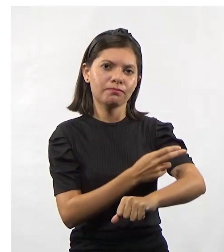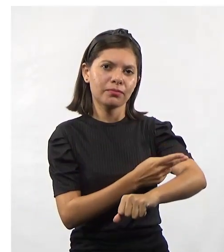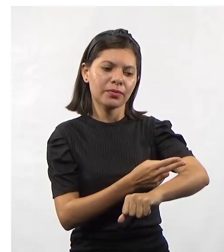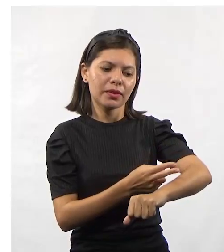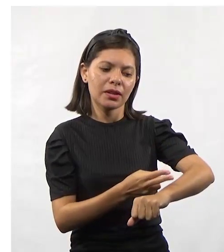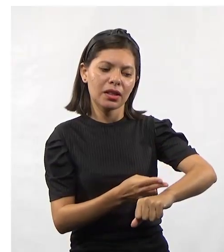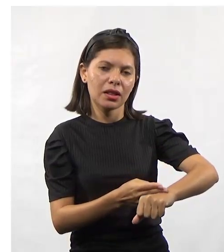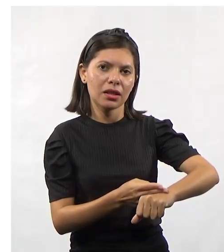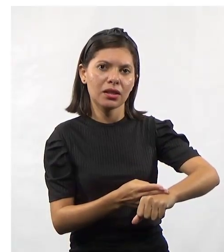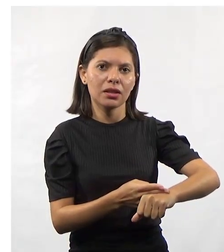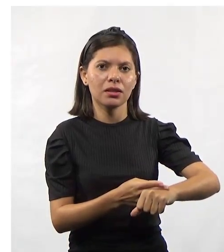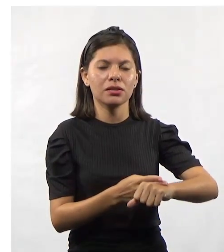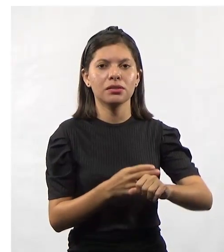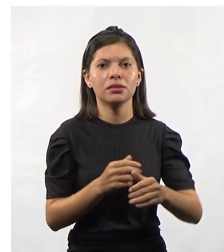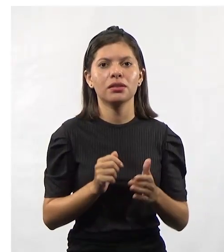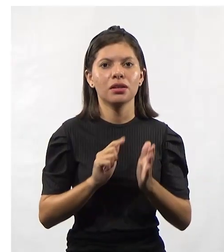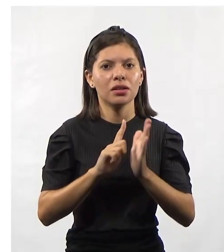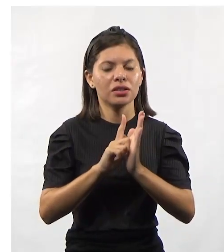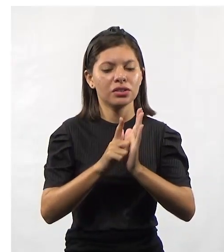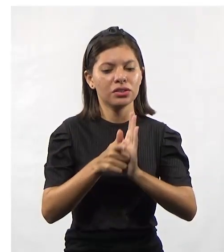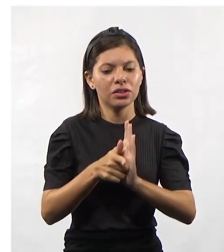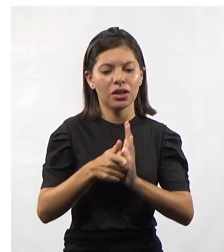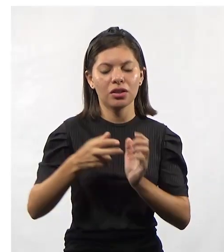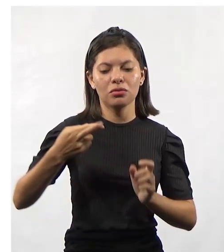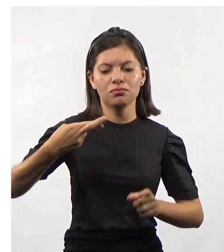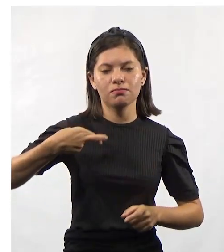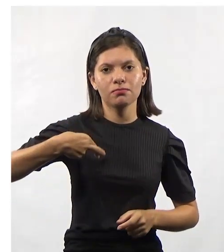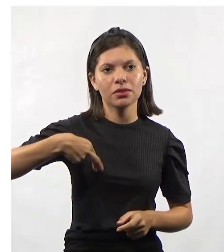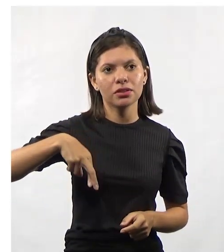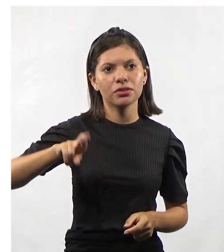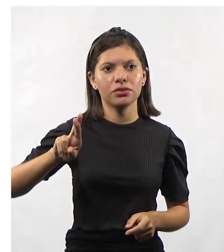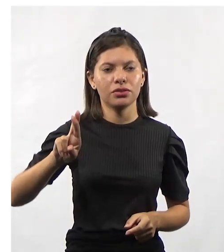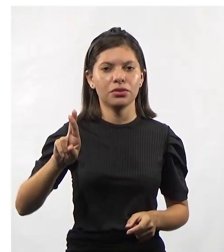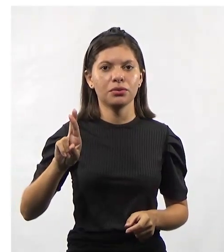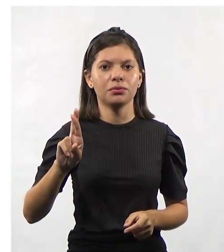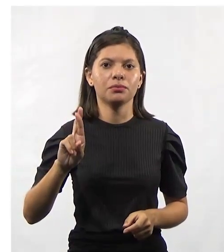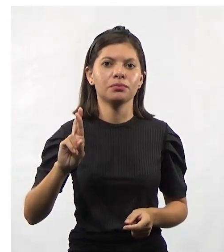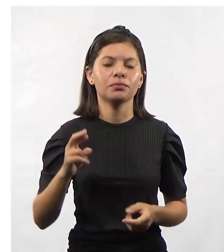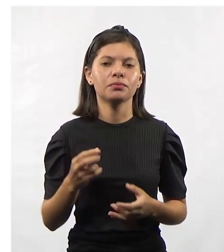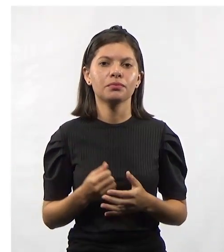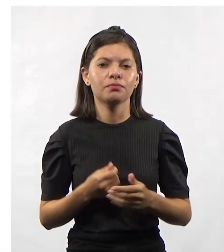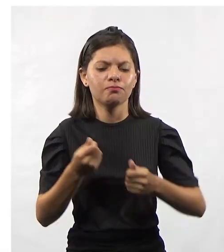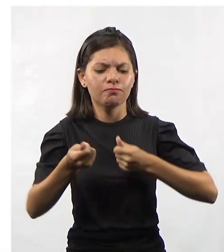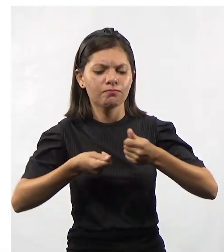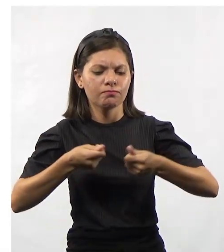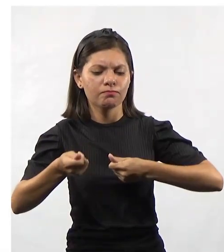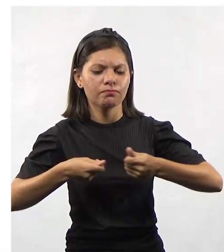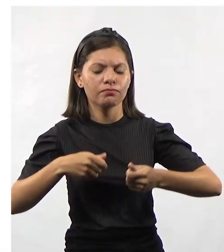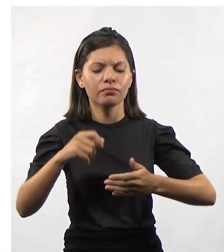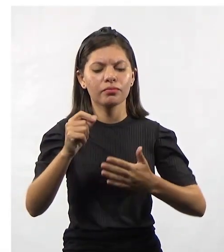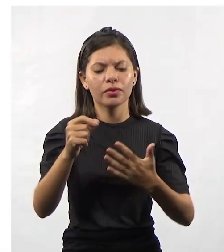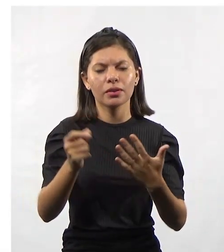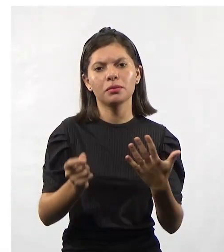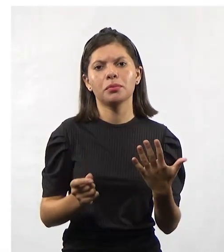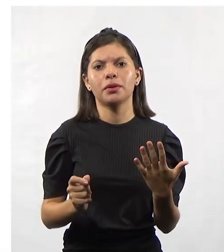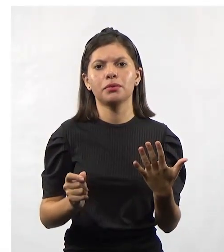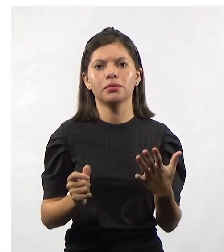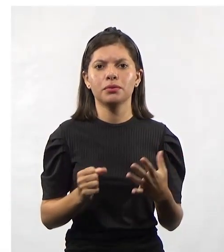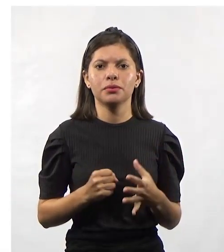falando de etnia, sexualidade, gênero, religião,